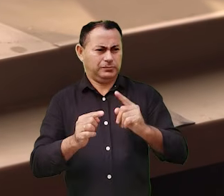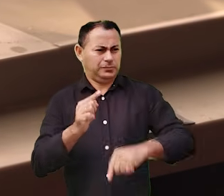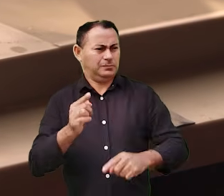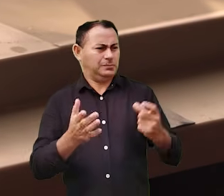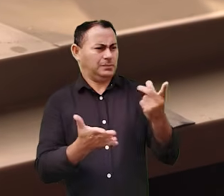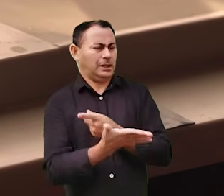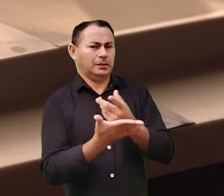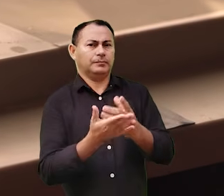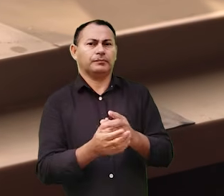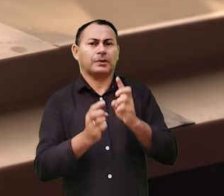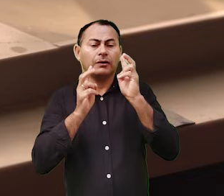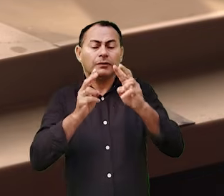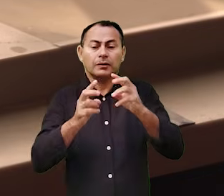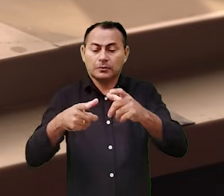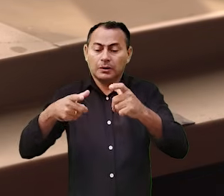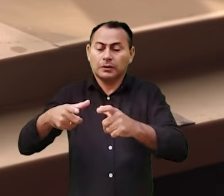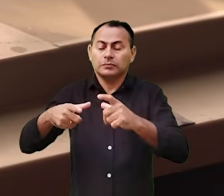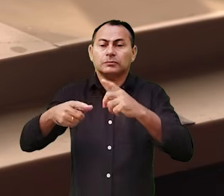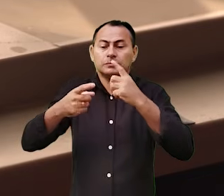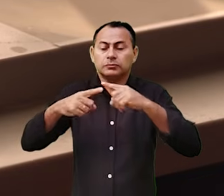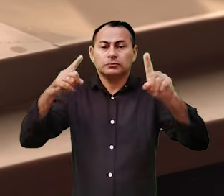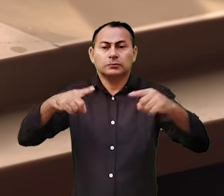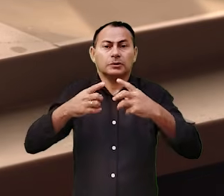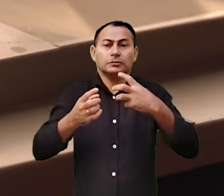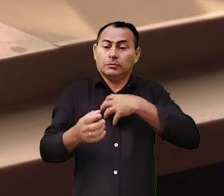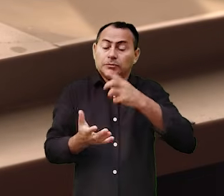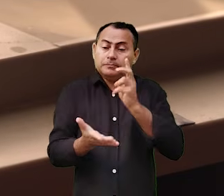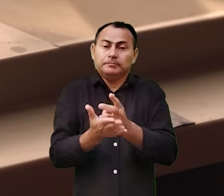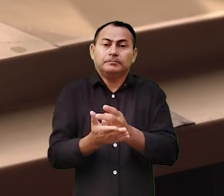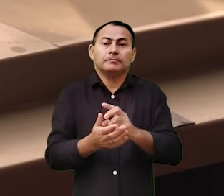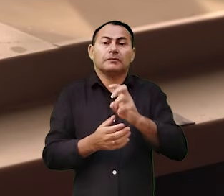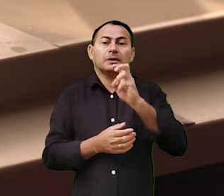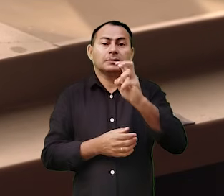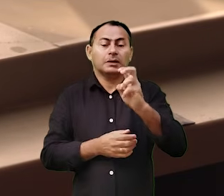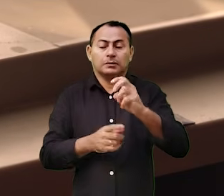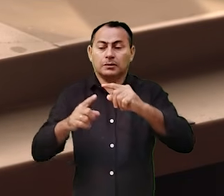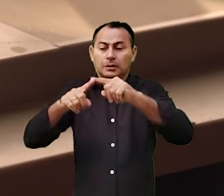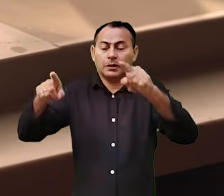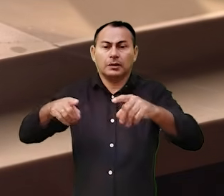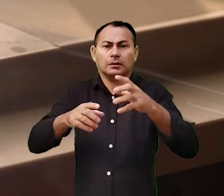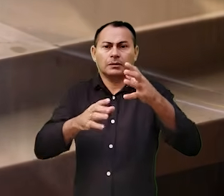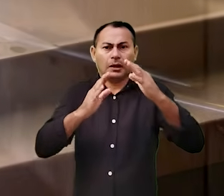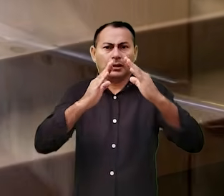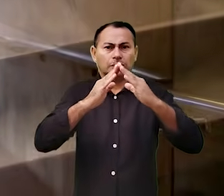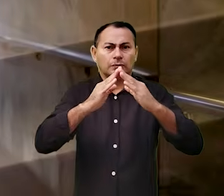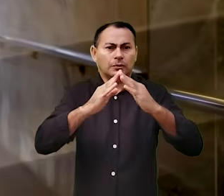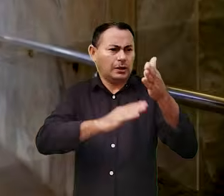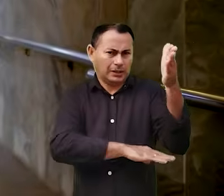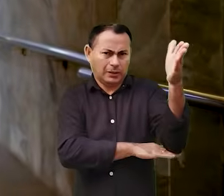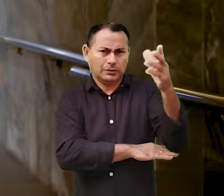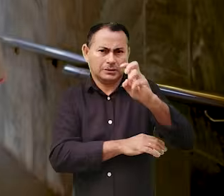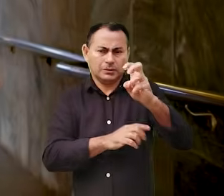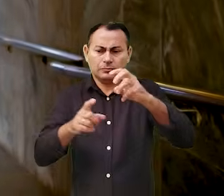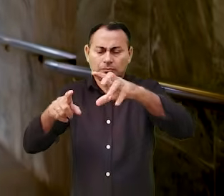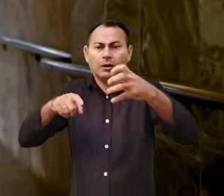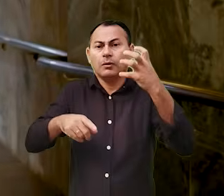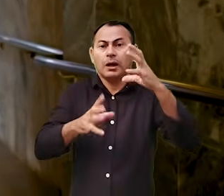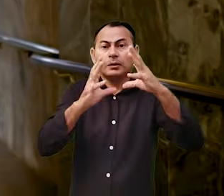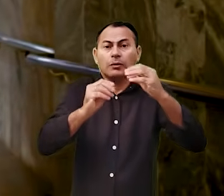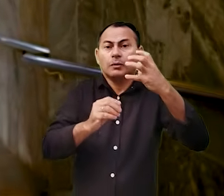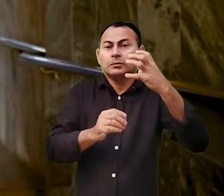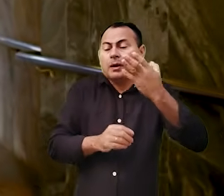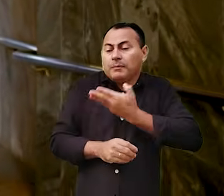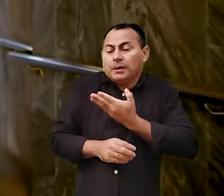regra ridícula e ouvia meus discos do mesmo jeito. Havia 5 dormitórios no alojamento e, numa noite, um